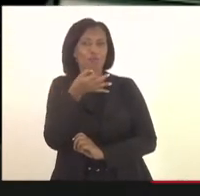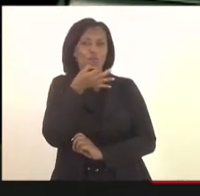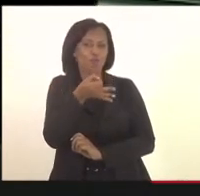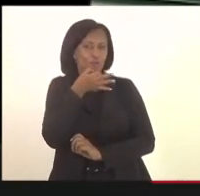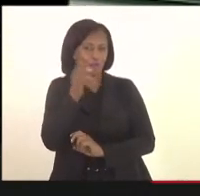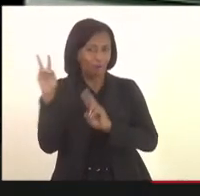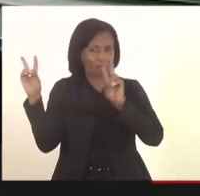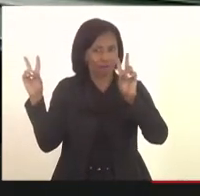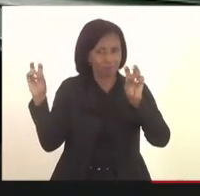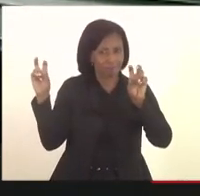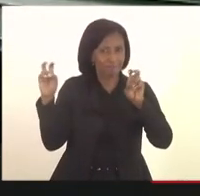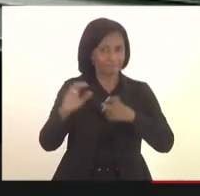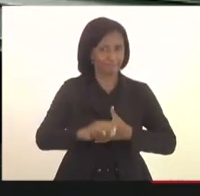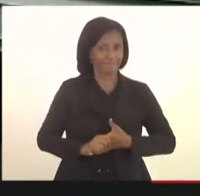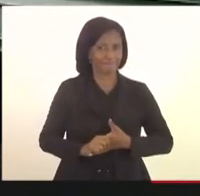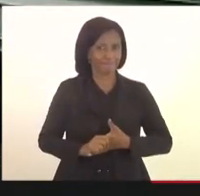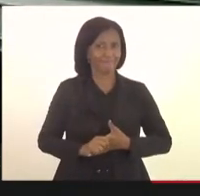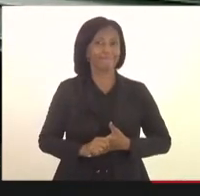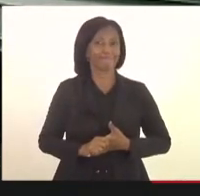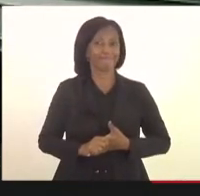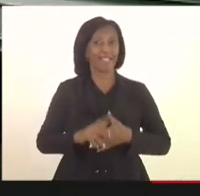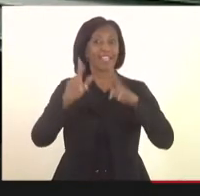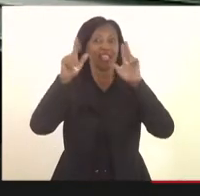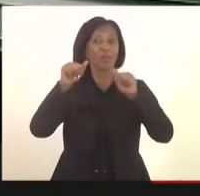a ler e escrever.